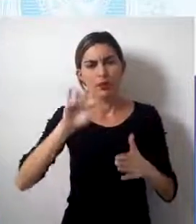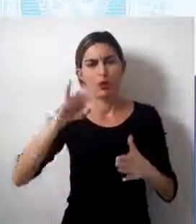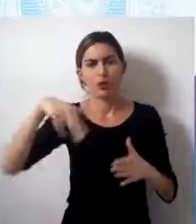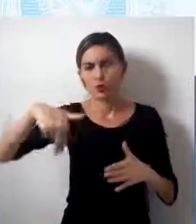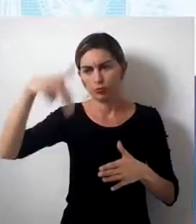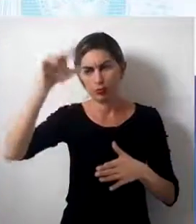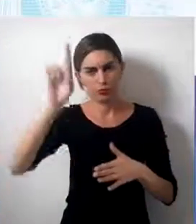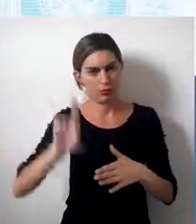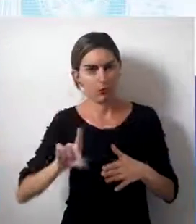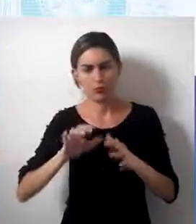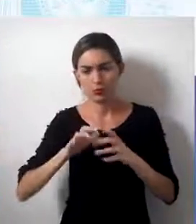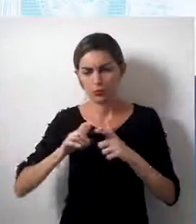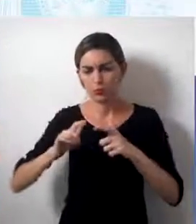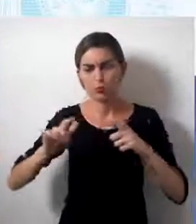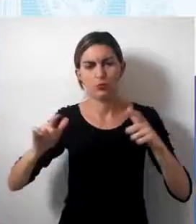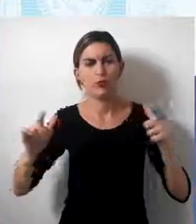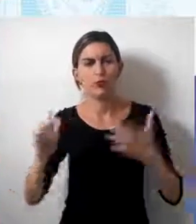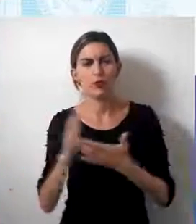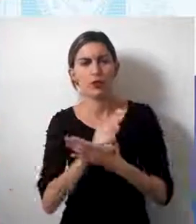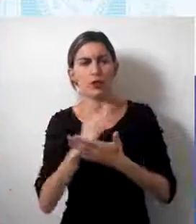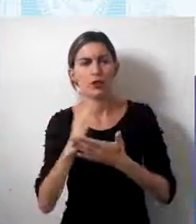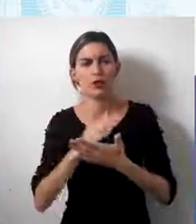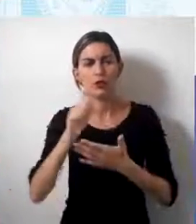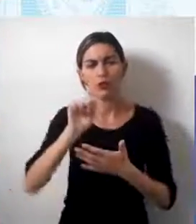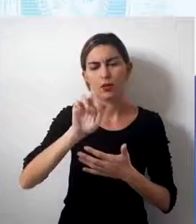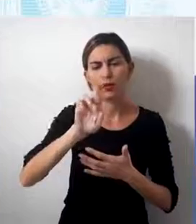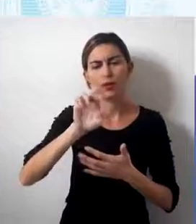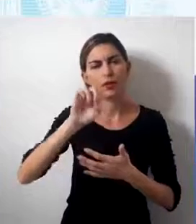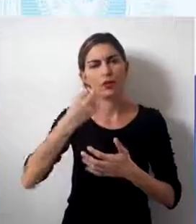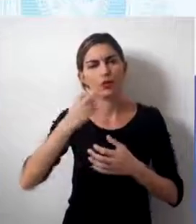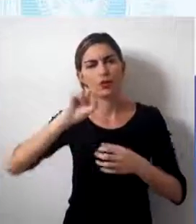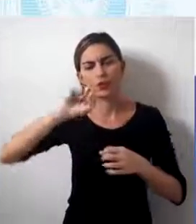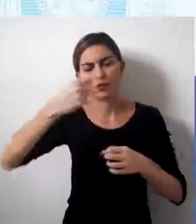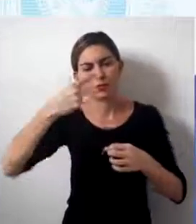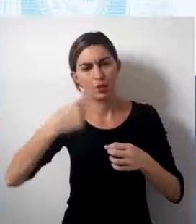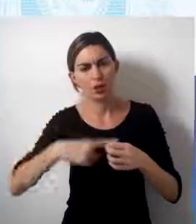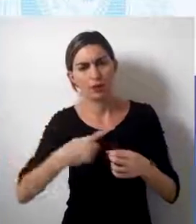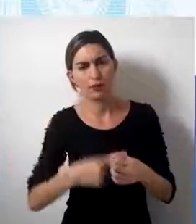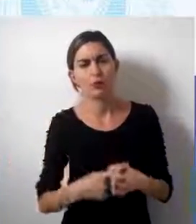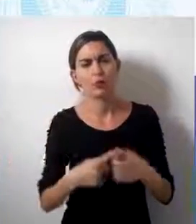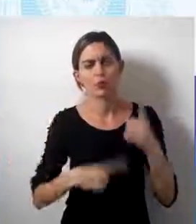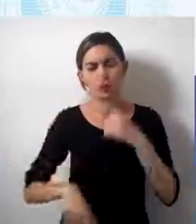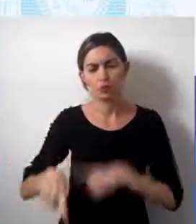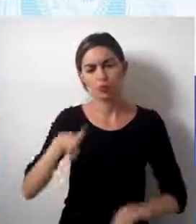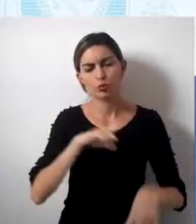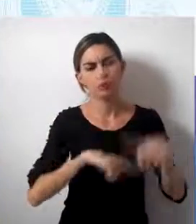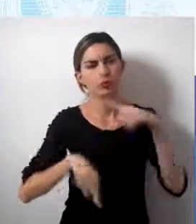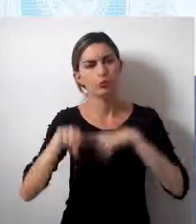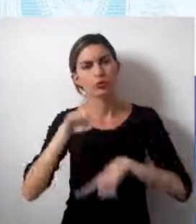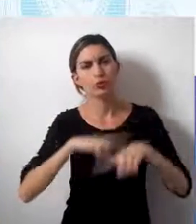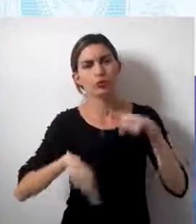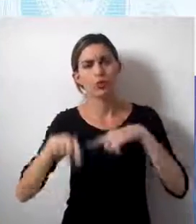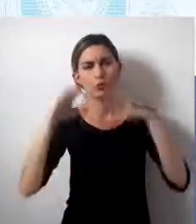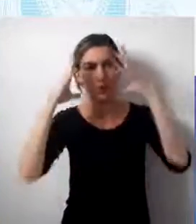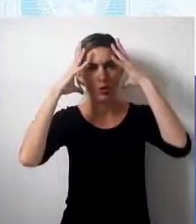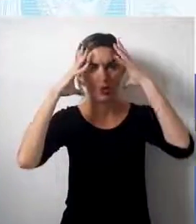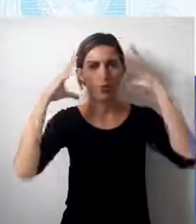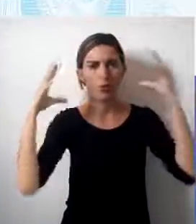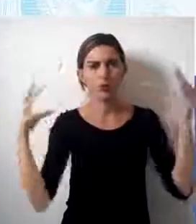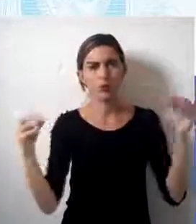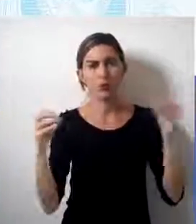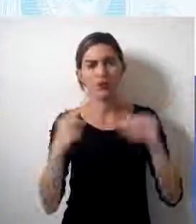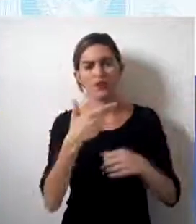do Nordeste, avançando até algumas áreas do Agreste do Sertão, dominada pela Holanda.